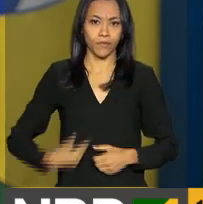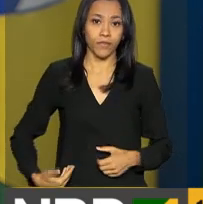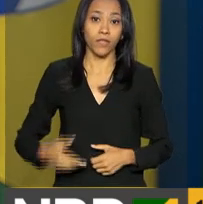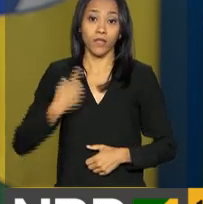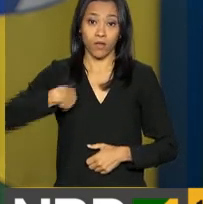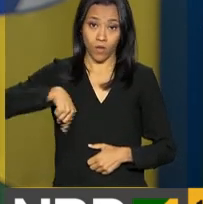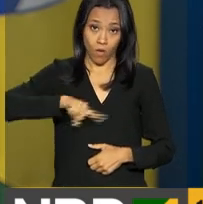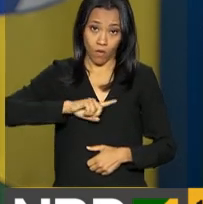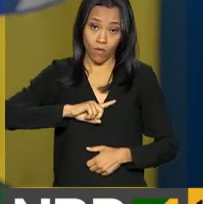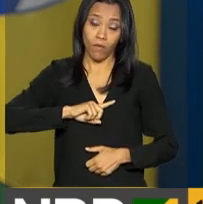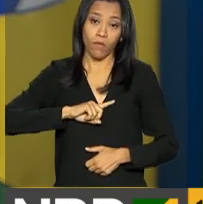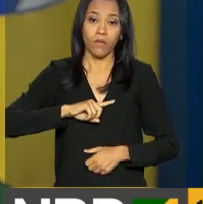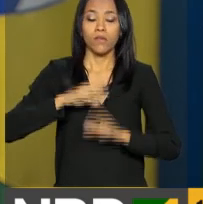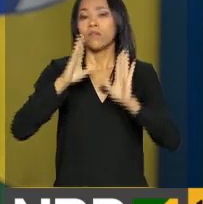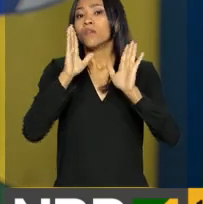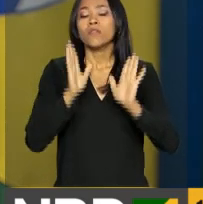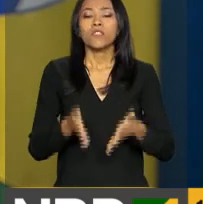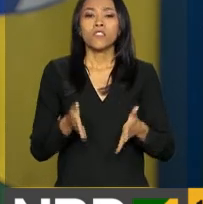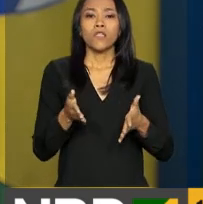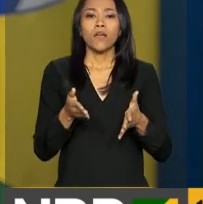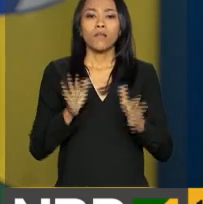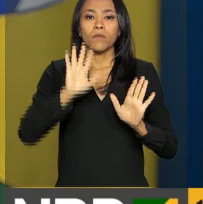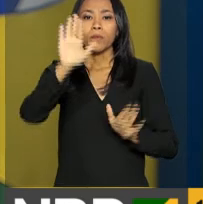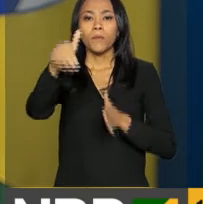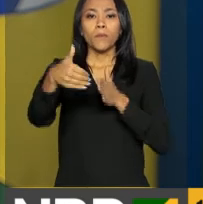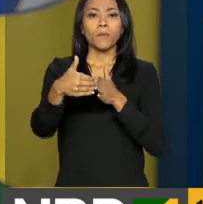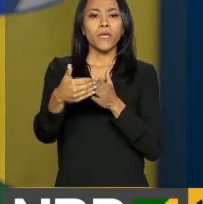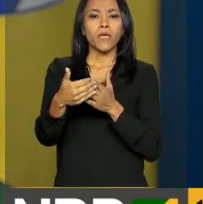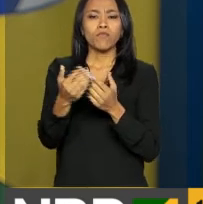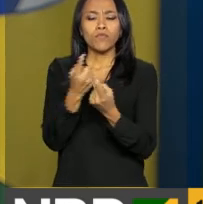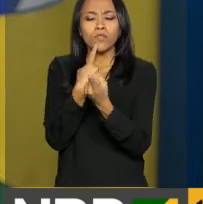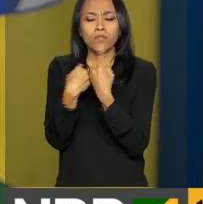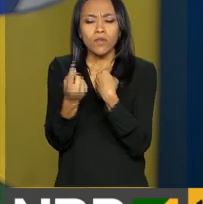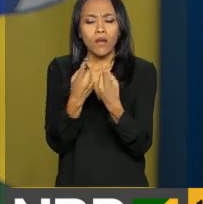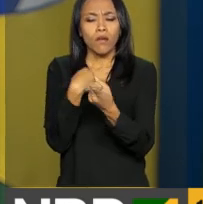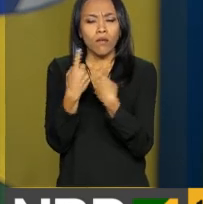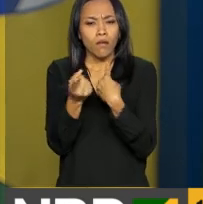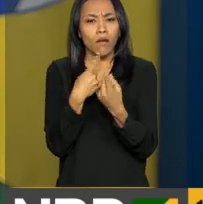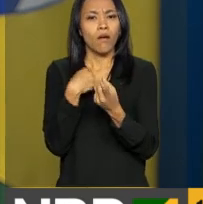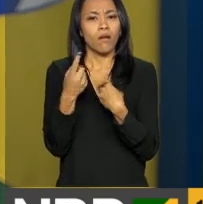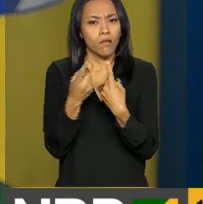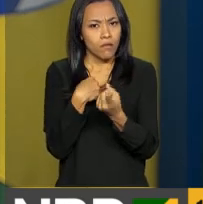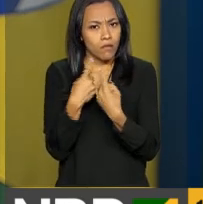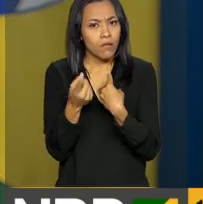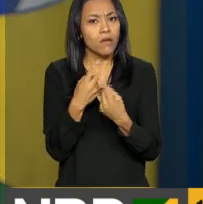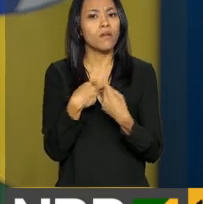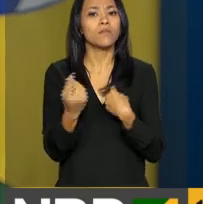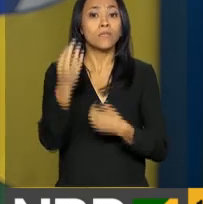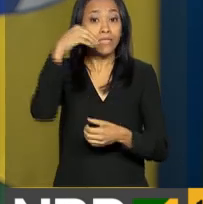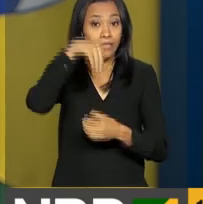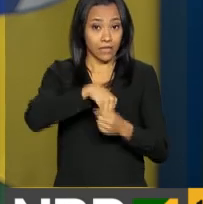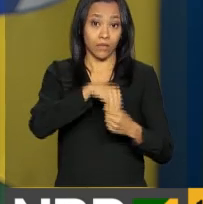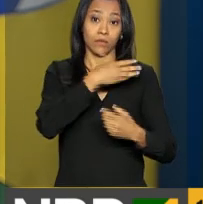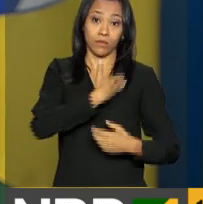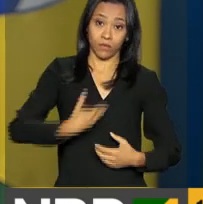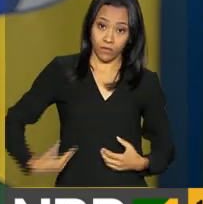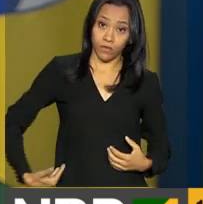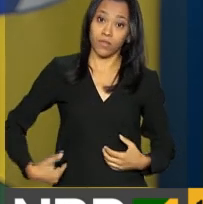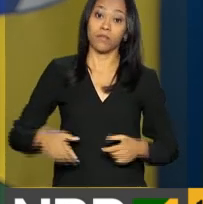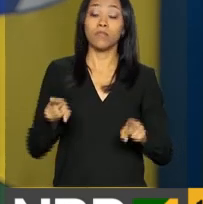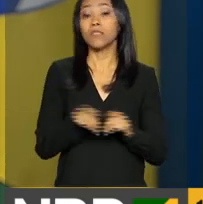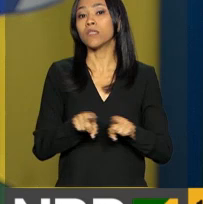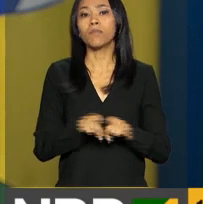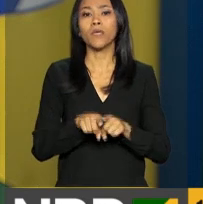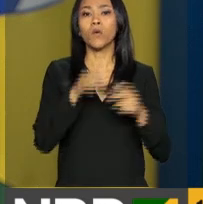momento, nós estabelecemos um diálogo muito produtivo de natureza institucional com os